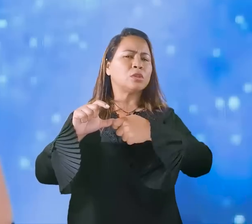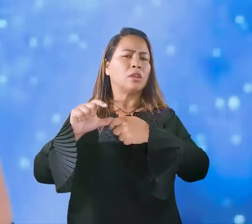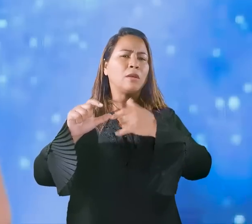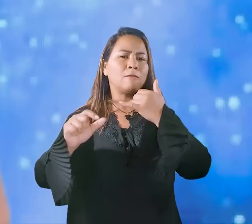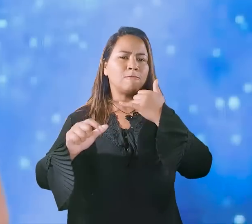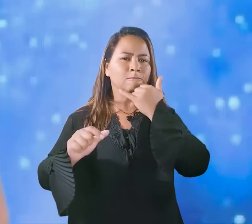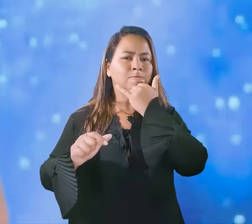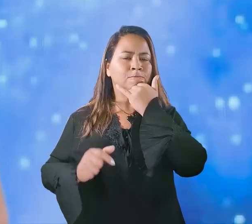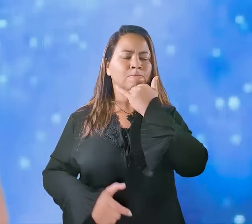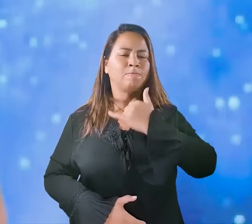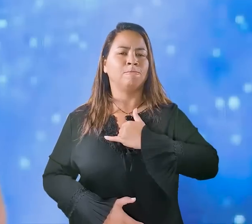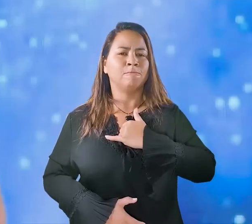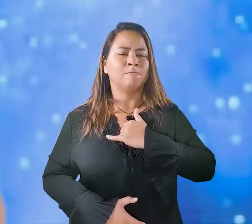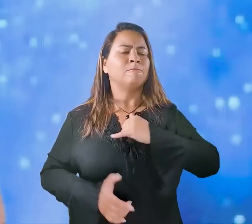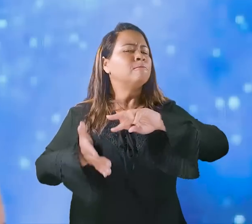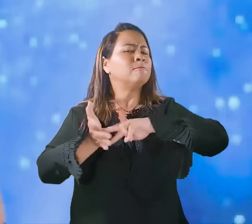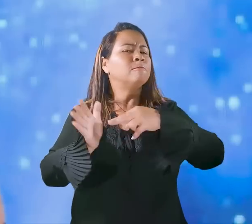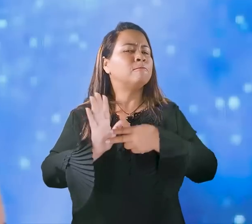você está dizendo,